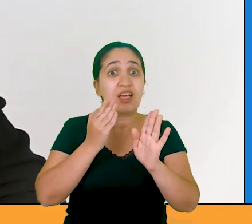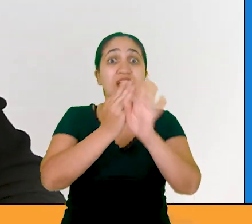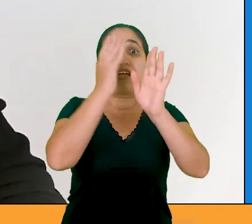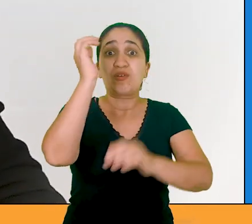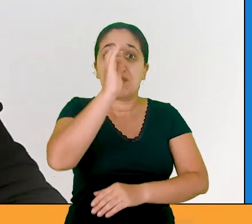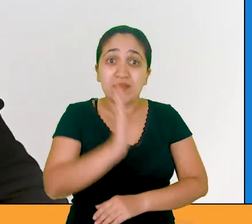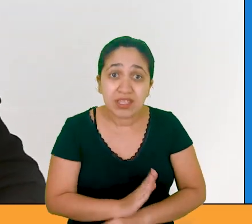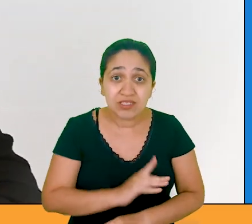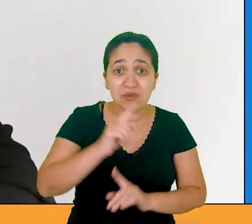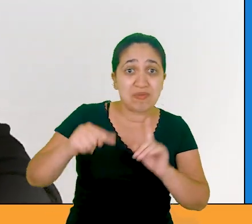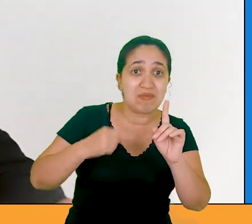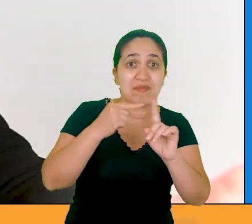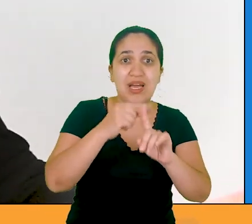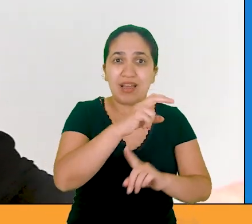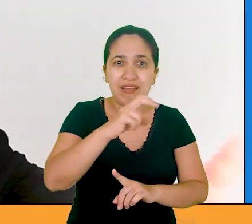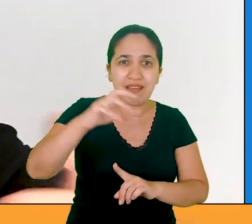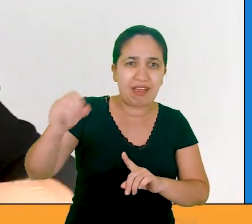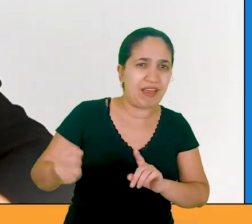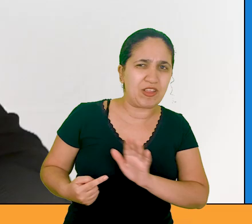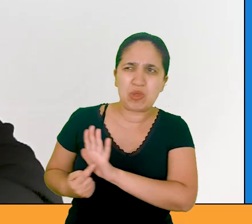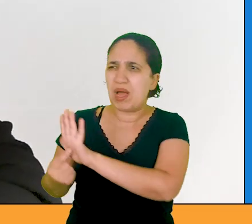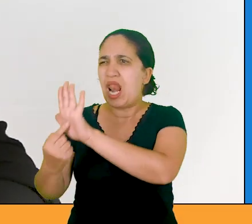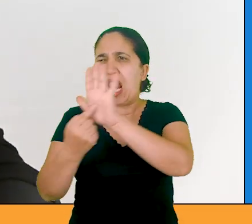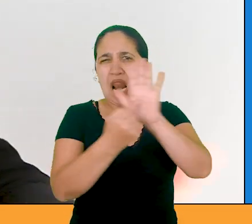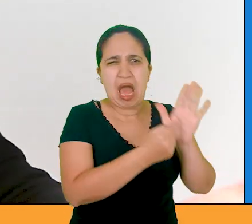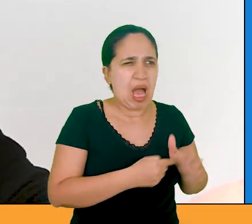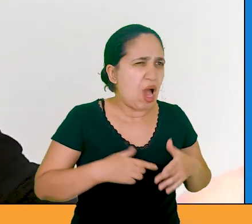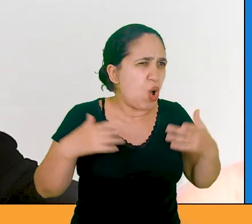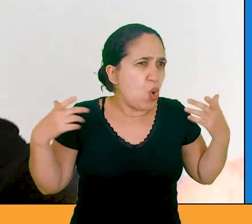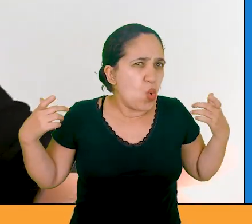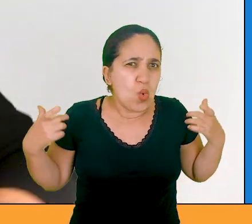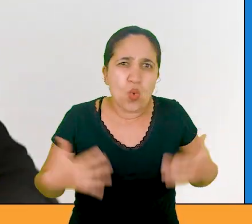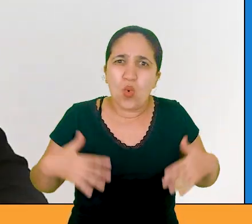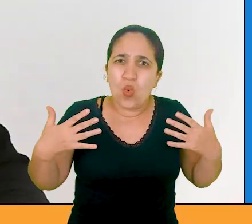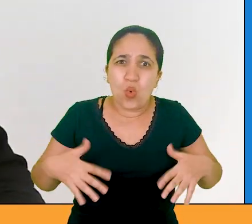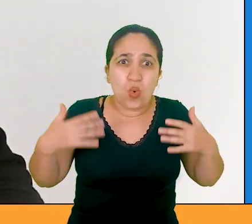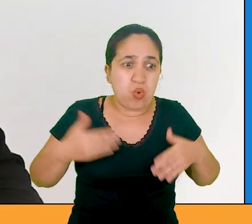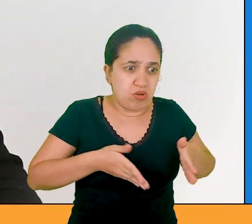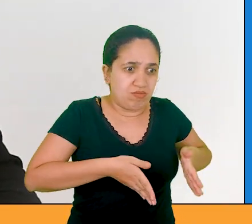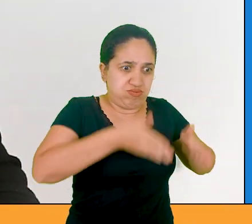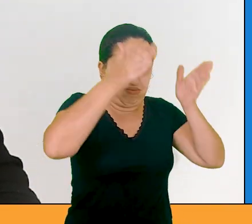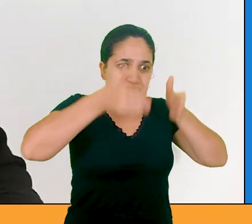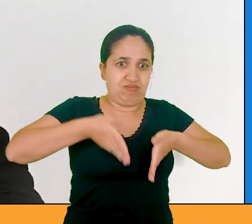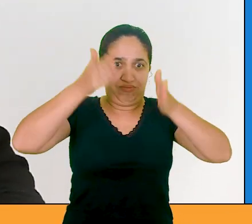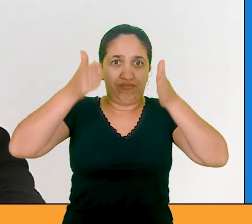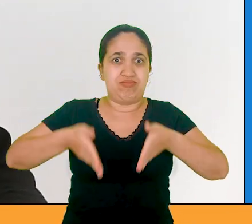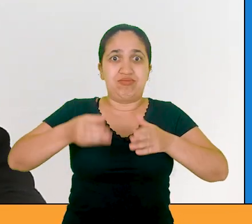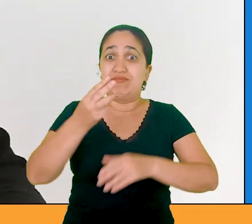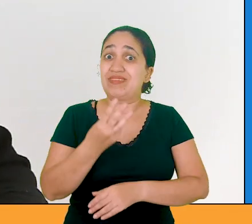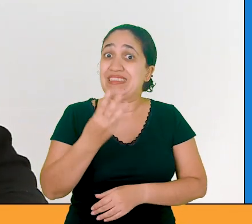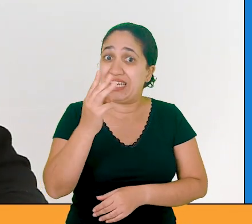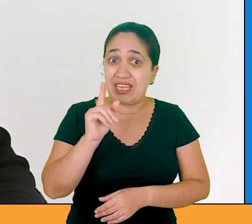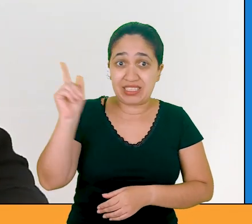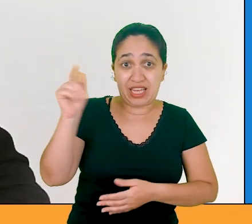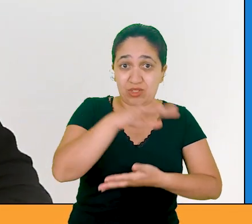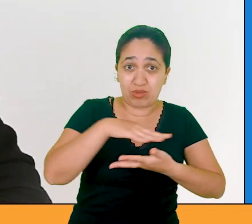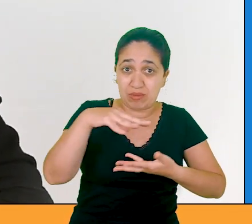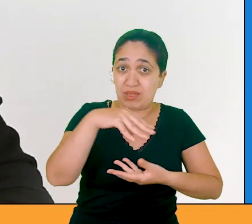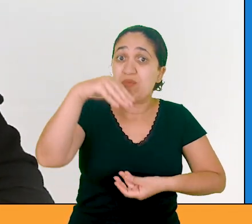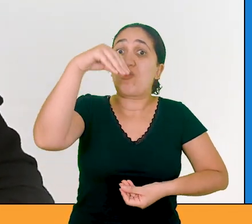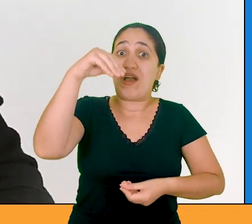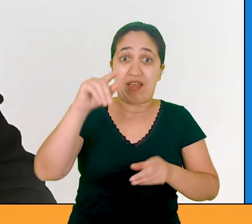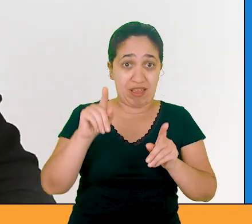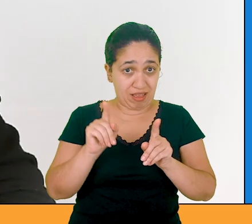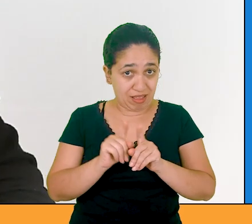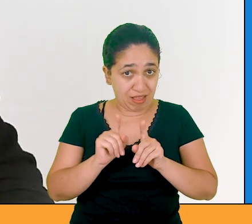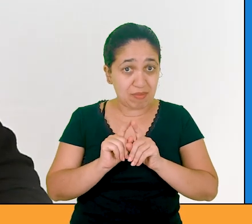Mais 500, que foi uma mega exposição que ocupou os 3 principais edifícios no Parque do Ibirapuera, e no